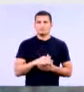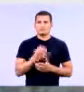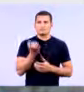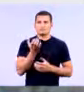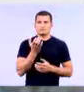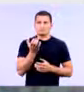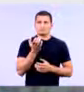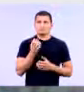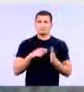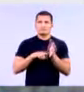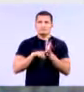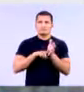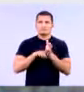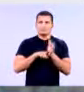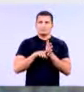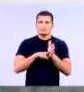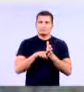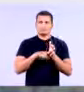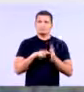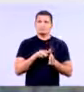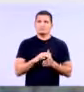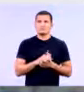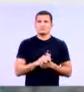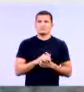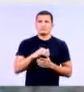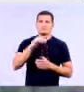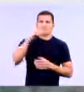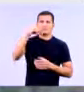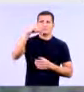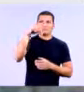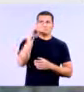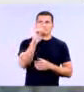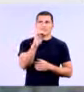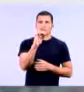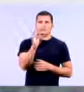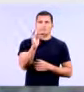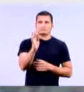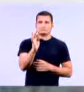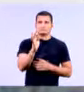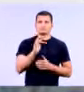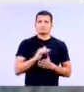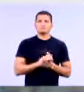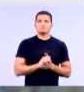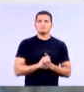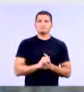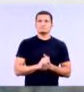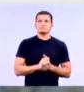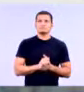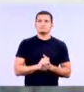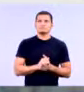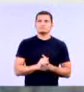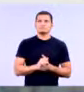quero fazer a indicação do meio ambiente para PDF. Meio ambiente, file type,